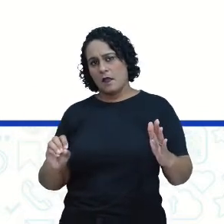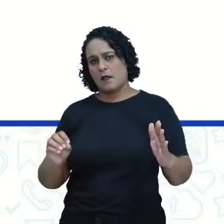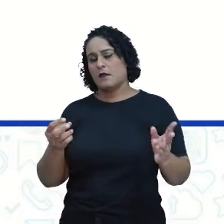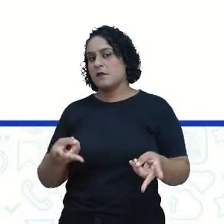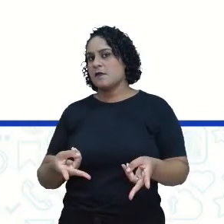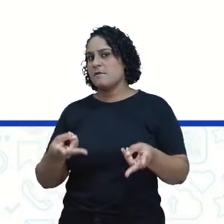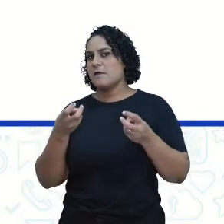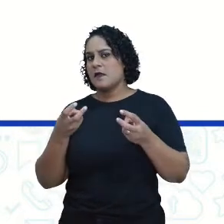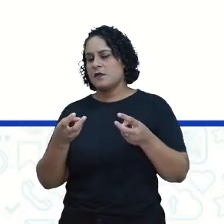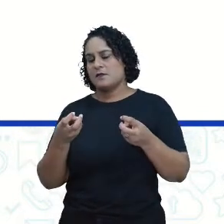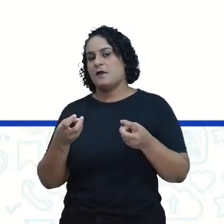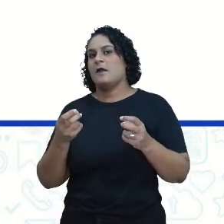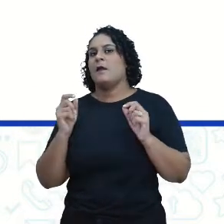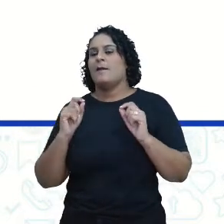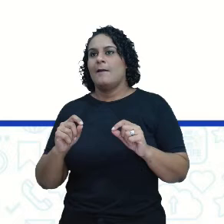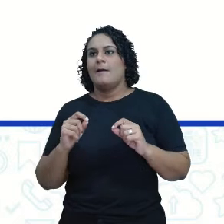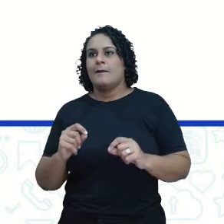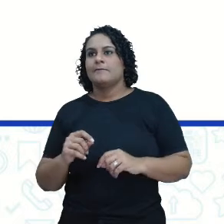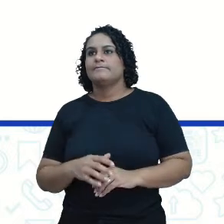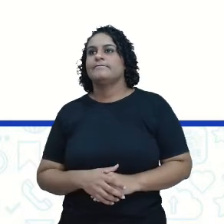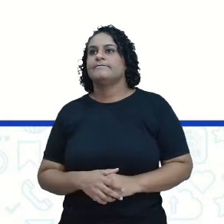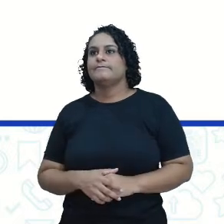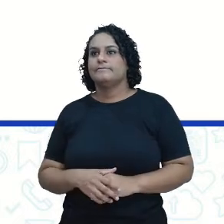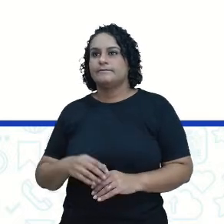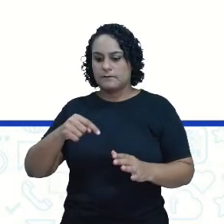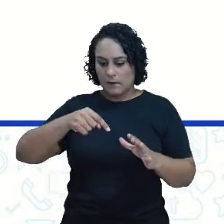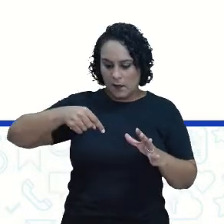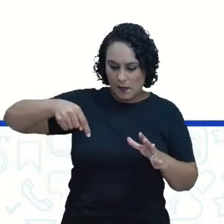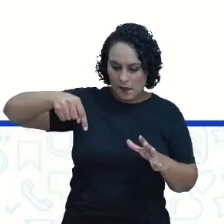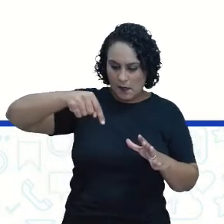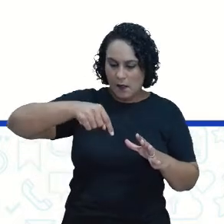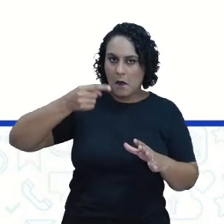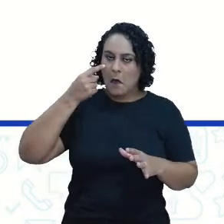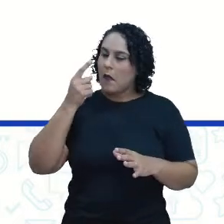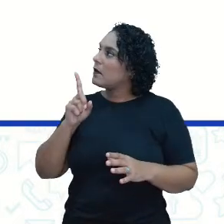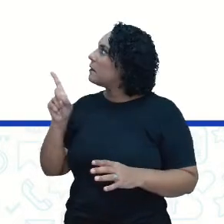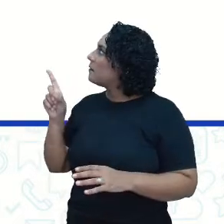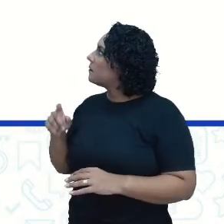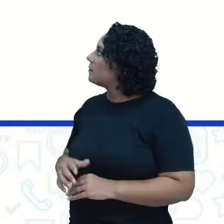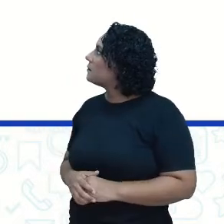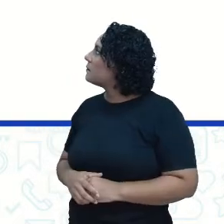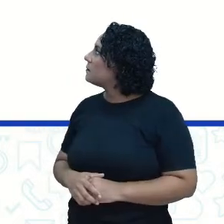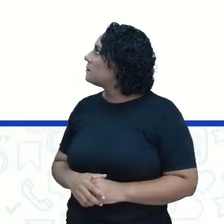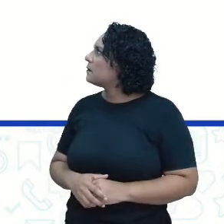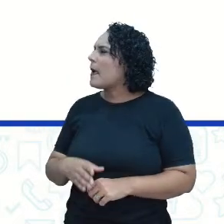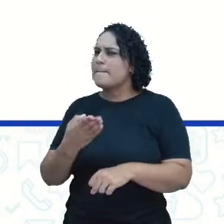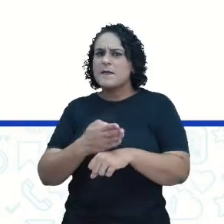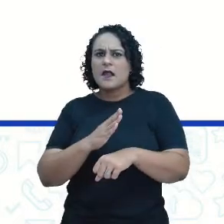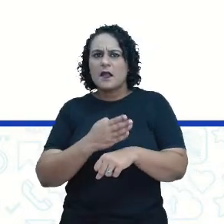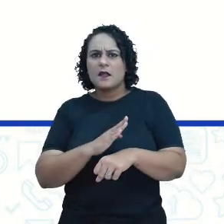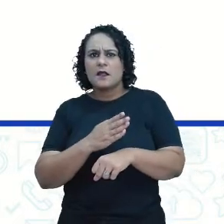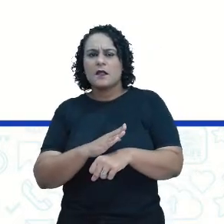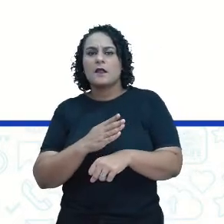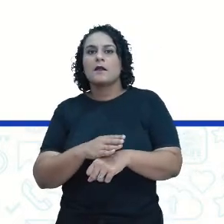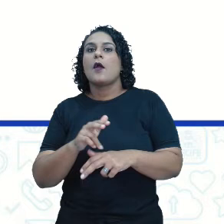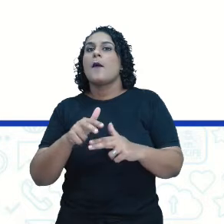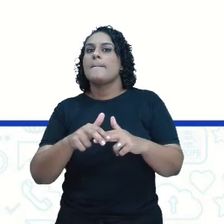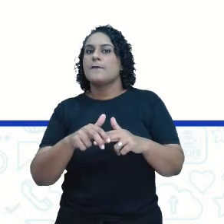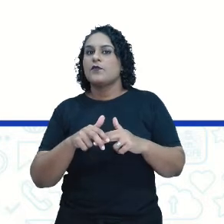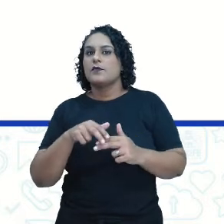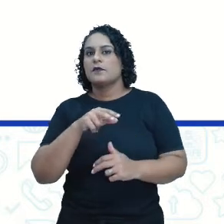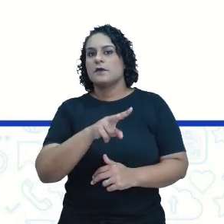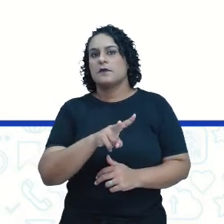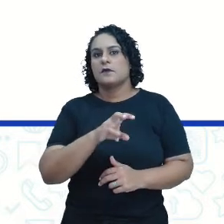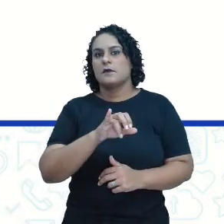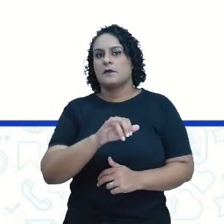consegue perceber, ó, o disco aí da nossa Via Láctea, tá certo? Olha como é branquinho, por isso que é Via Láctea, né,